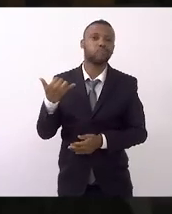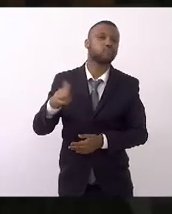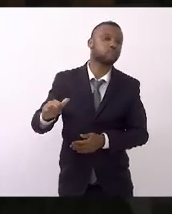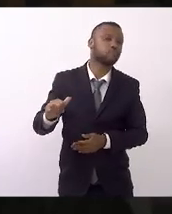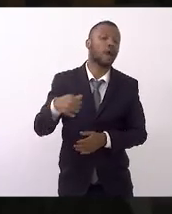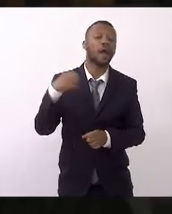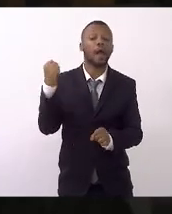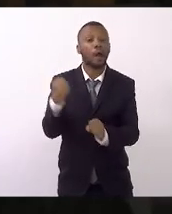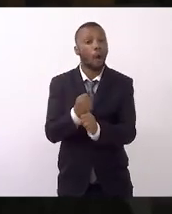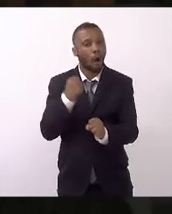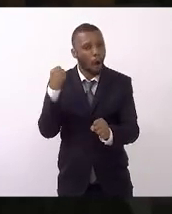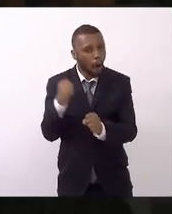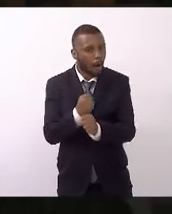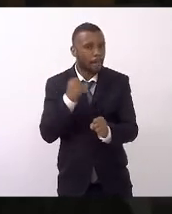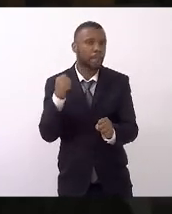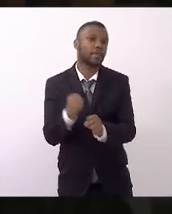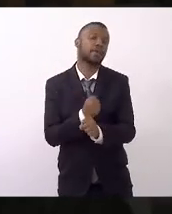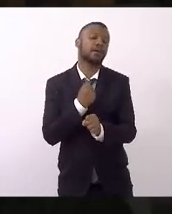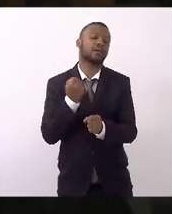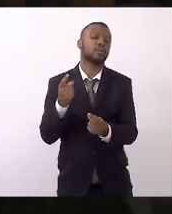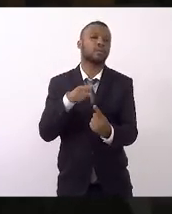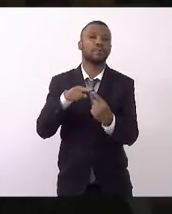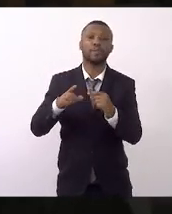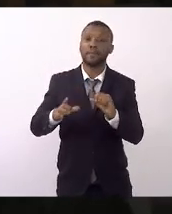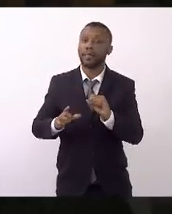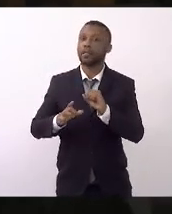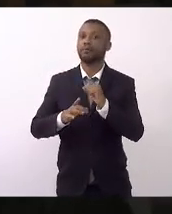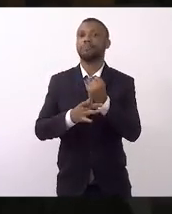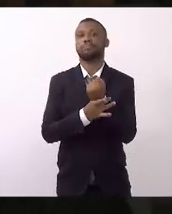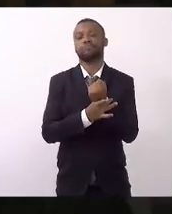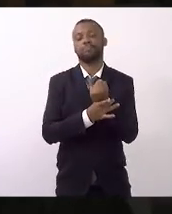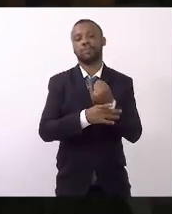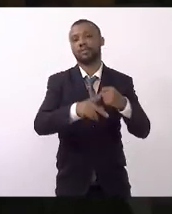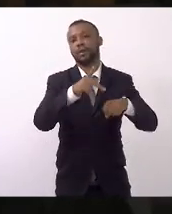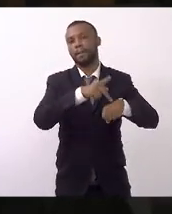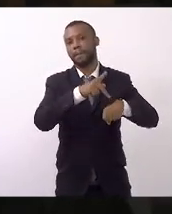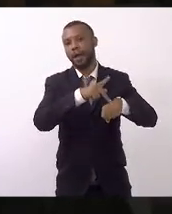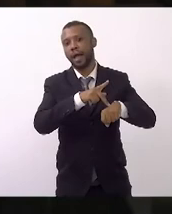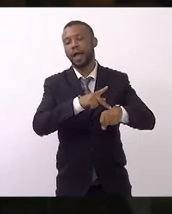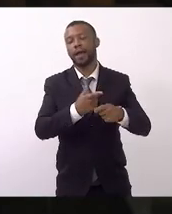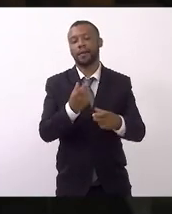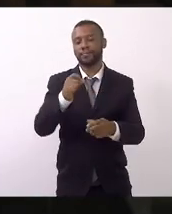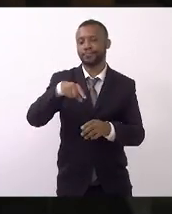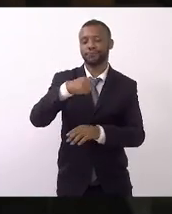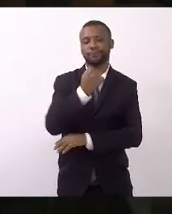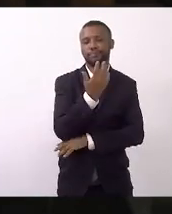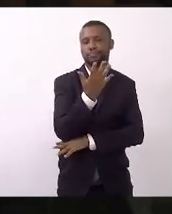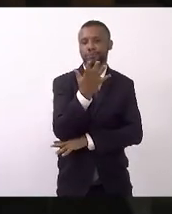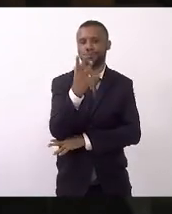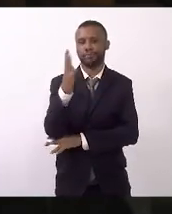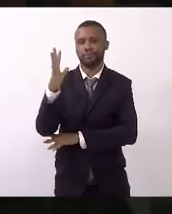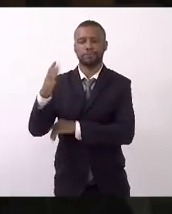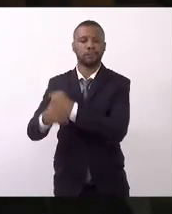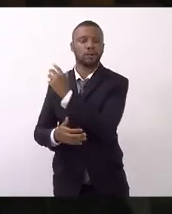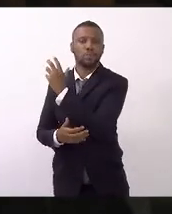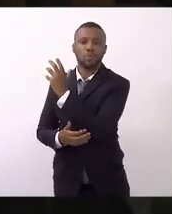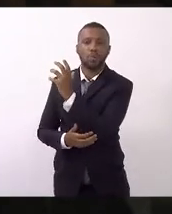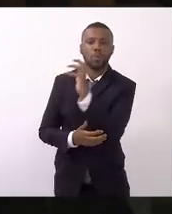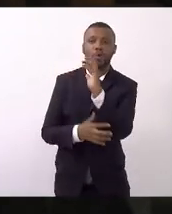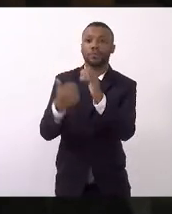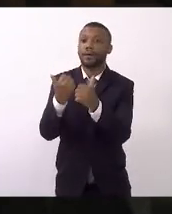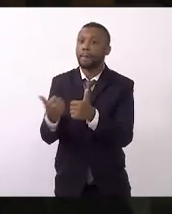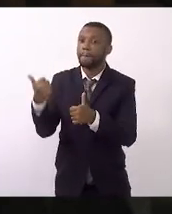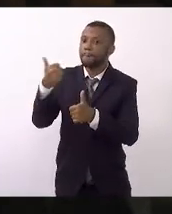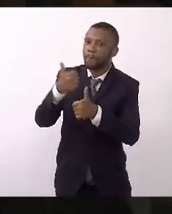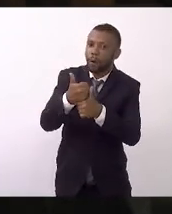em obras de contenção de encosta, de reflorestamento, de reposição